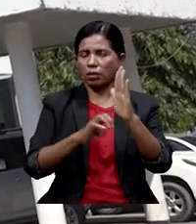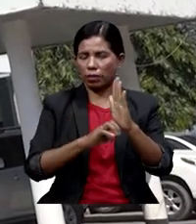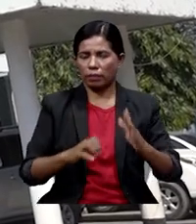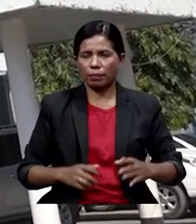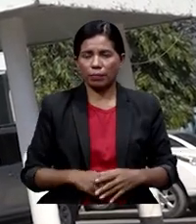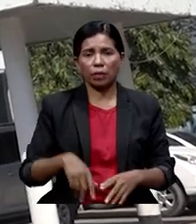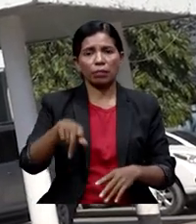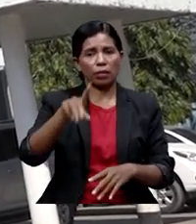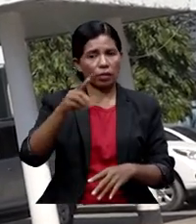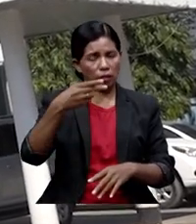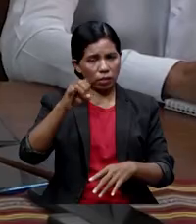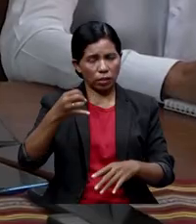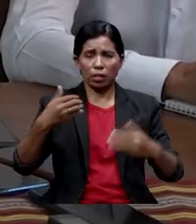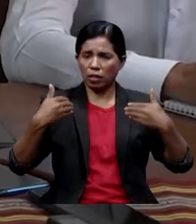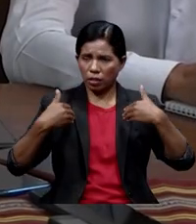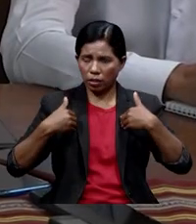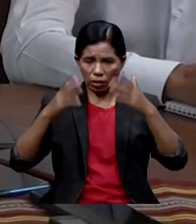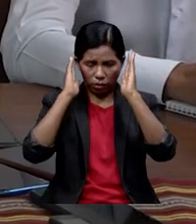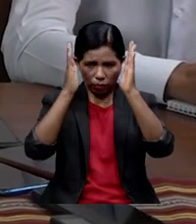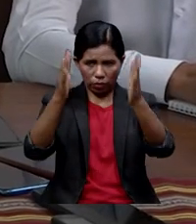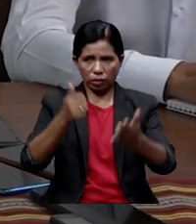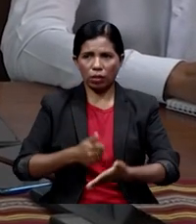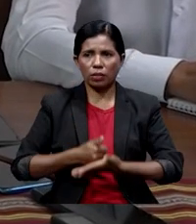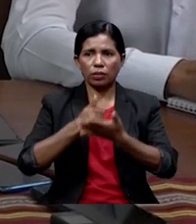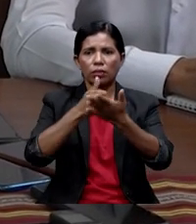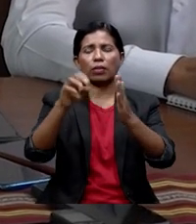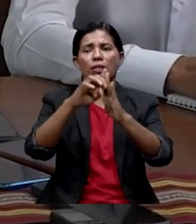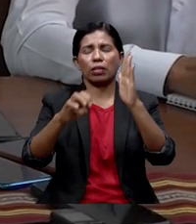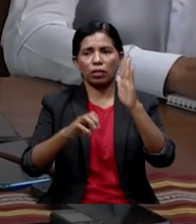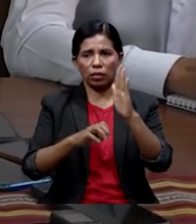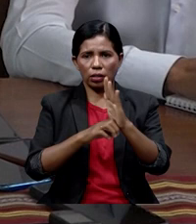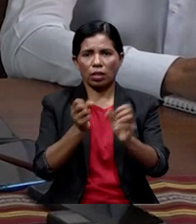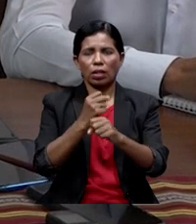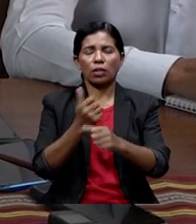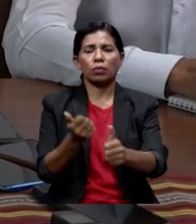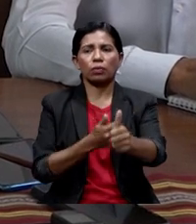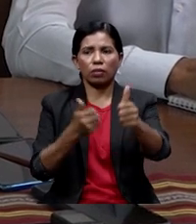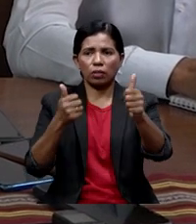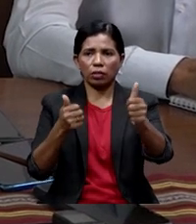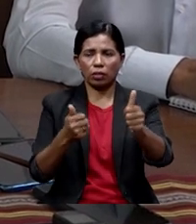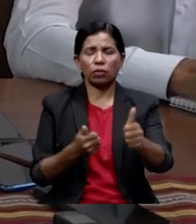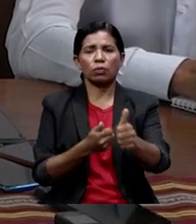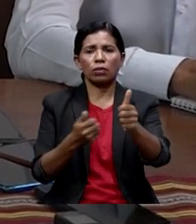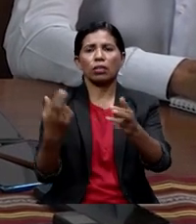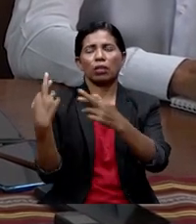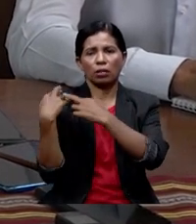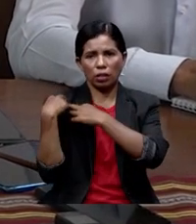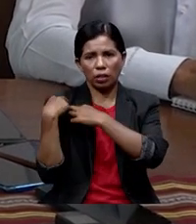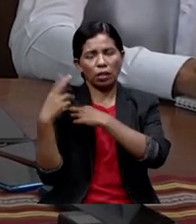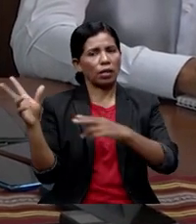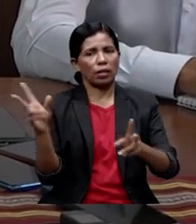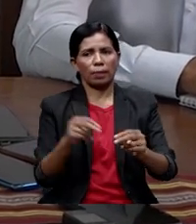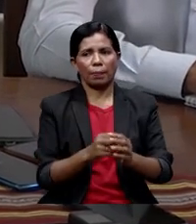Provedor, hija, atu, taumata, se Estado, entidade Estado, se me haltu e bruni gala, cumpri se ne dever gala. Tanto lá